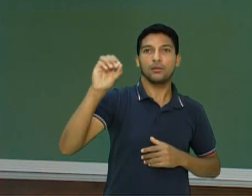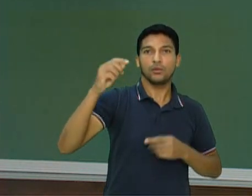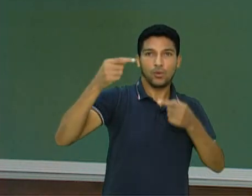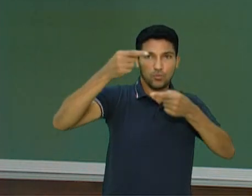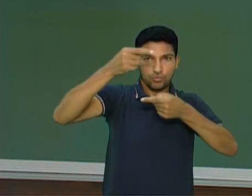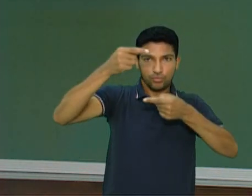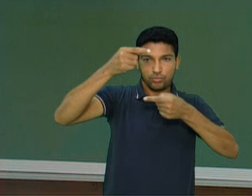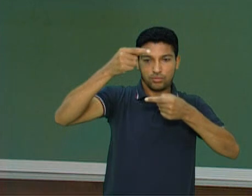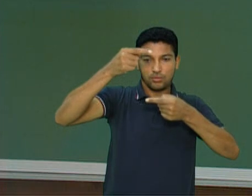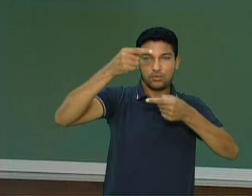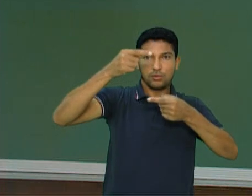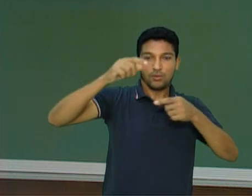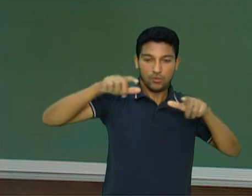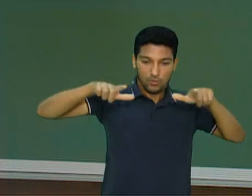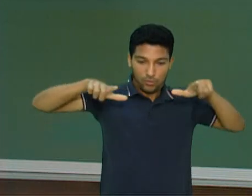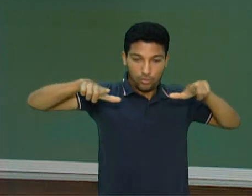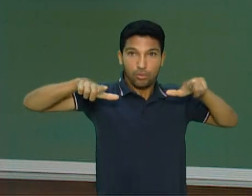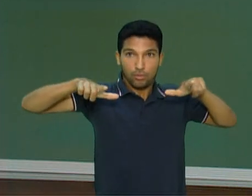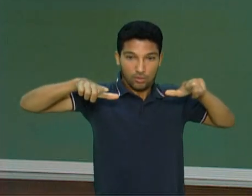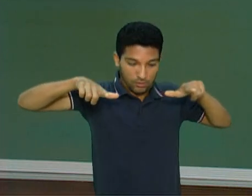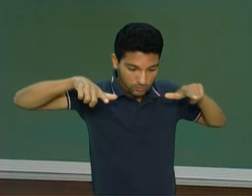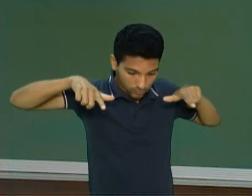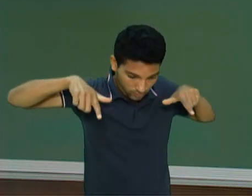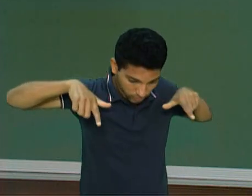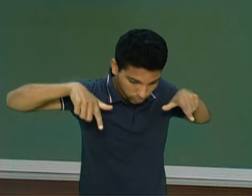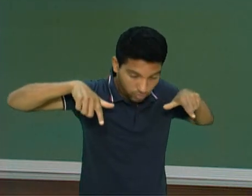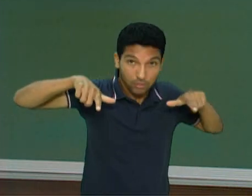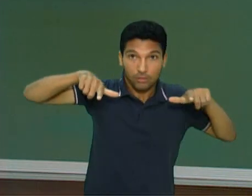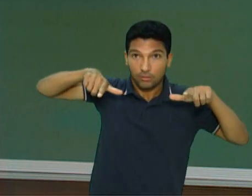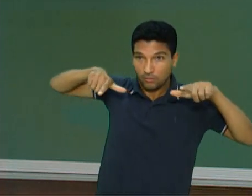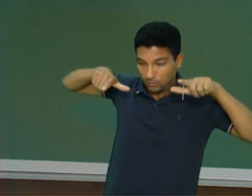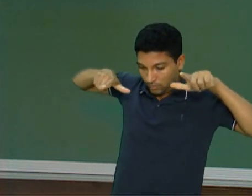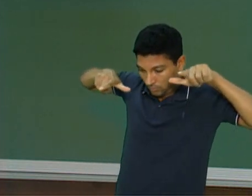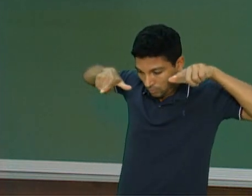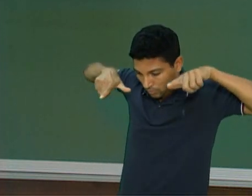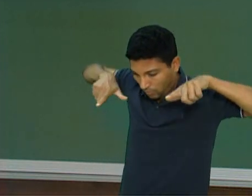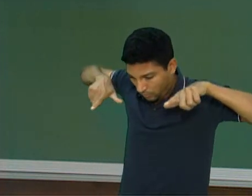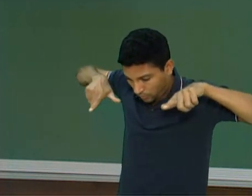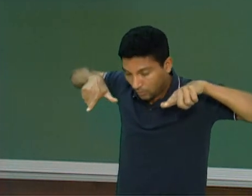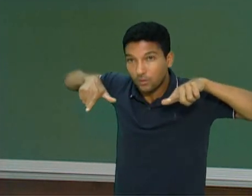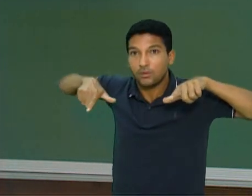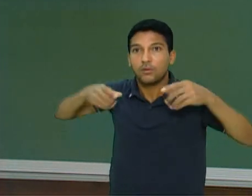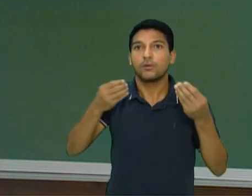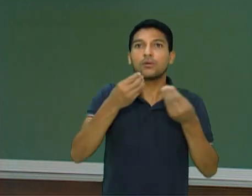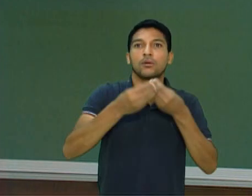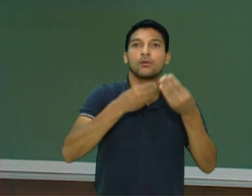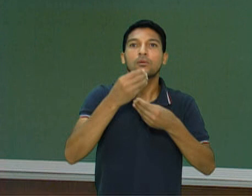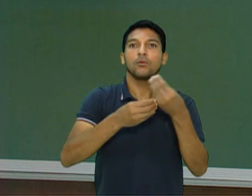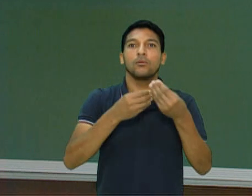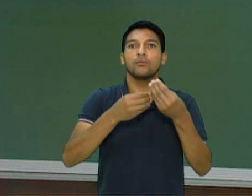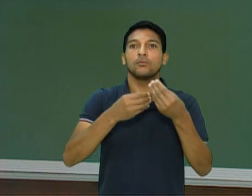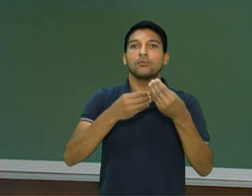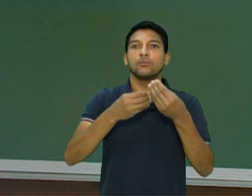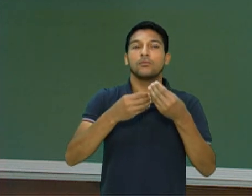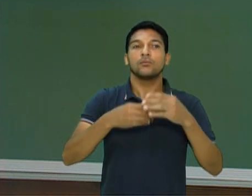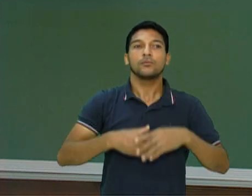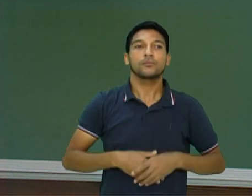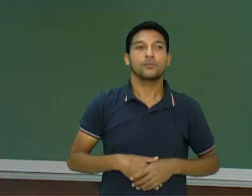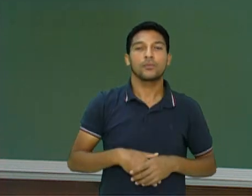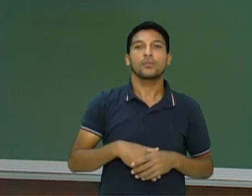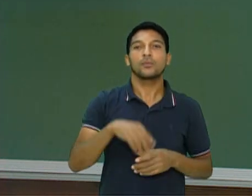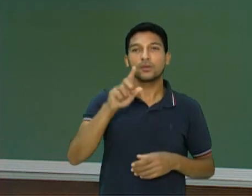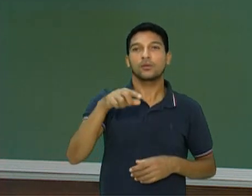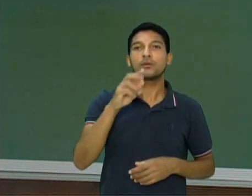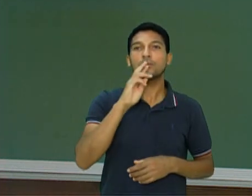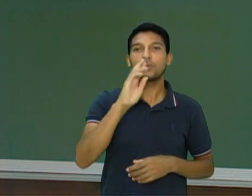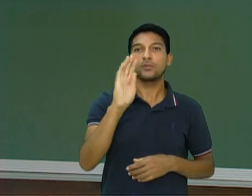segmento de reta dado, ok? Como que pode ser a sua projeção, né? Olha só, é falsa a